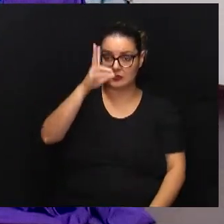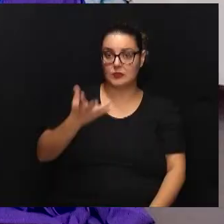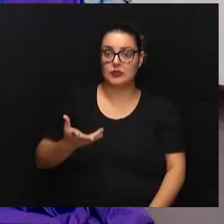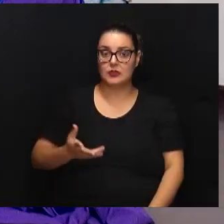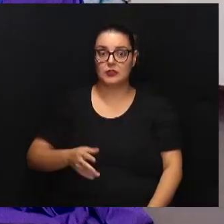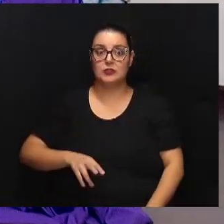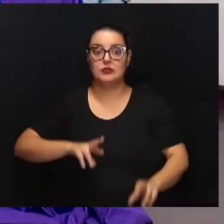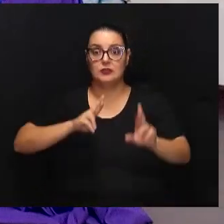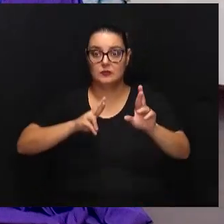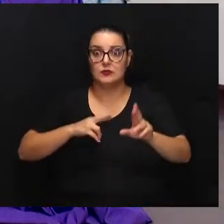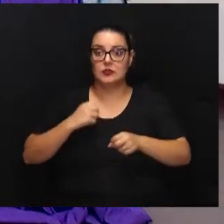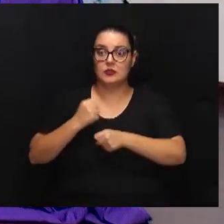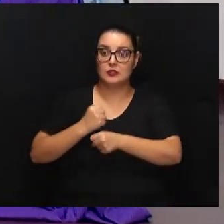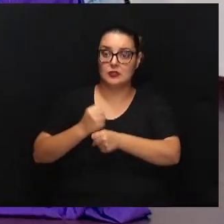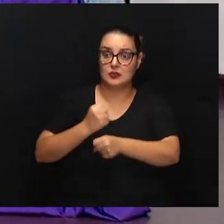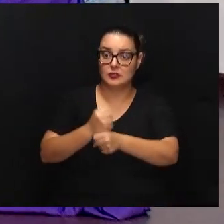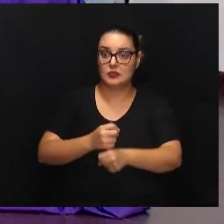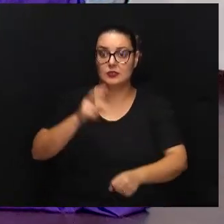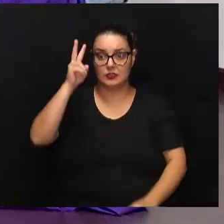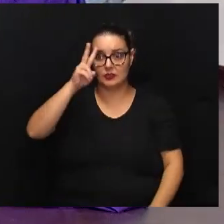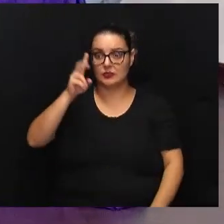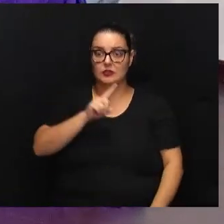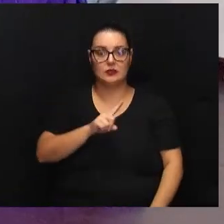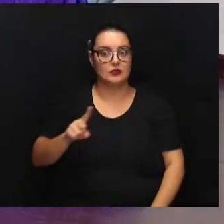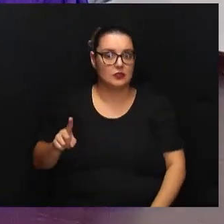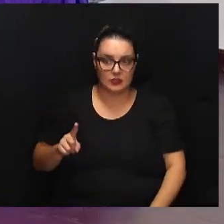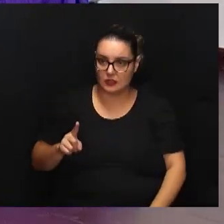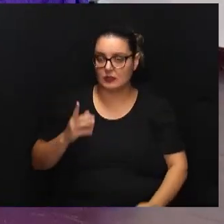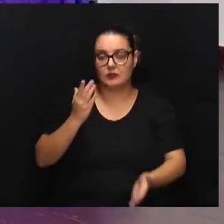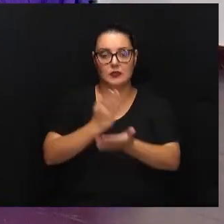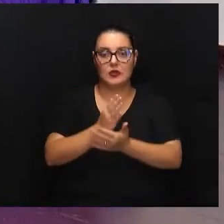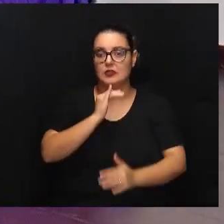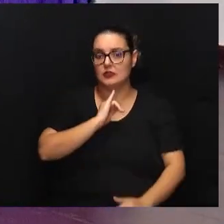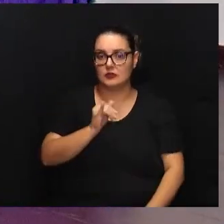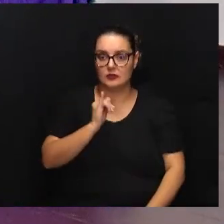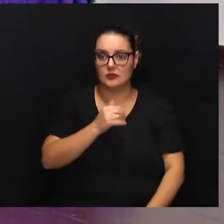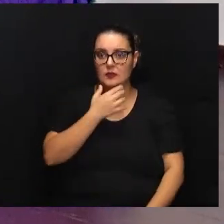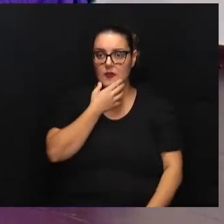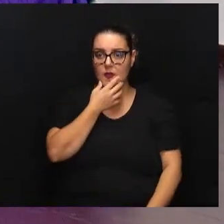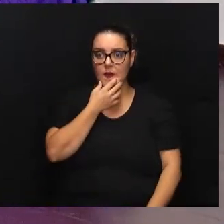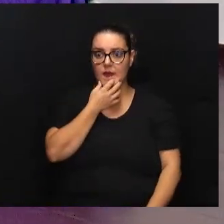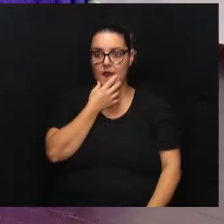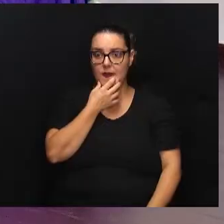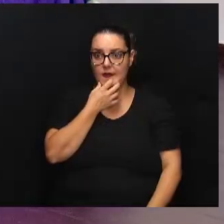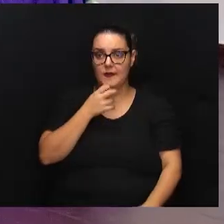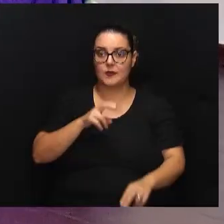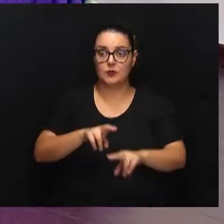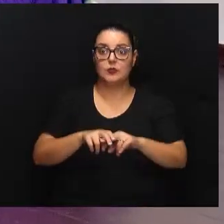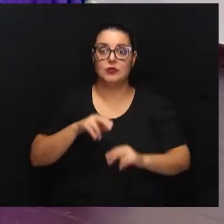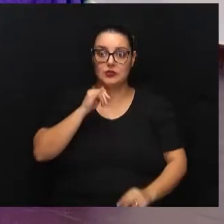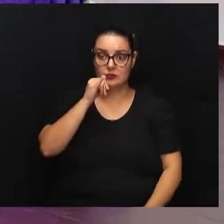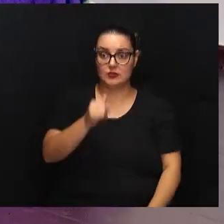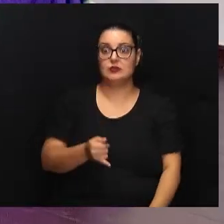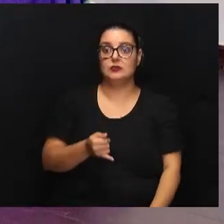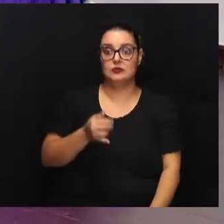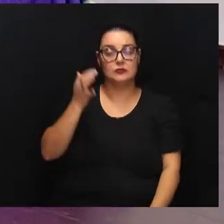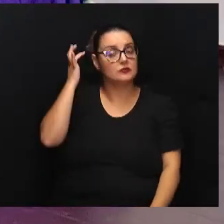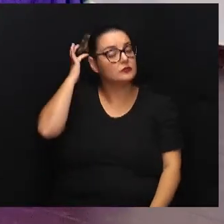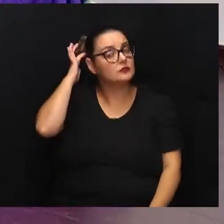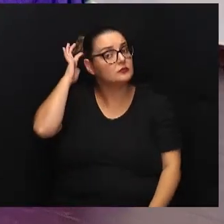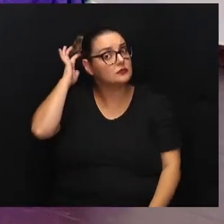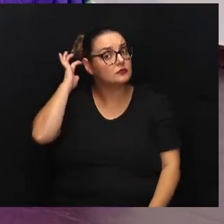não deixe de ser contada. E é por isso que eu tenho dito que os jovens precisam se engajar,